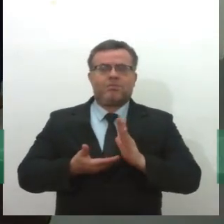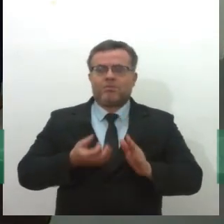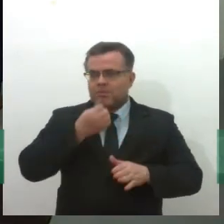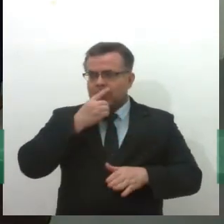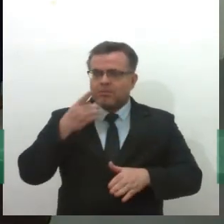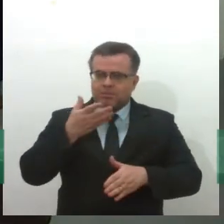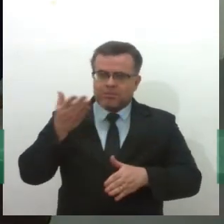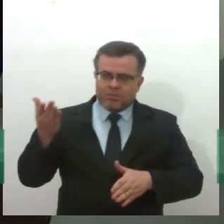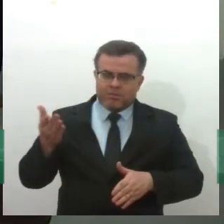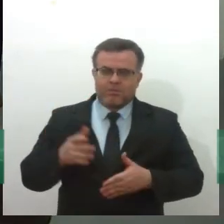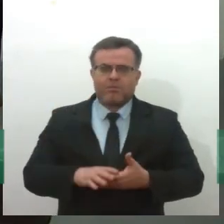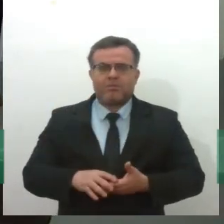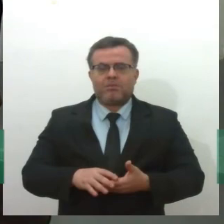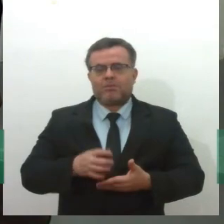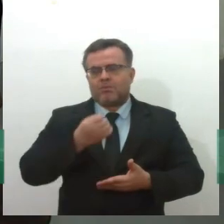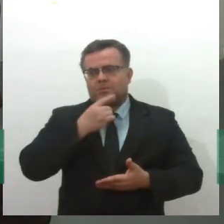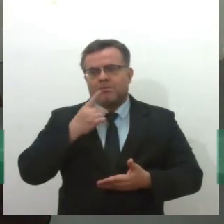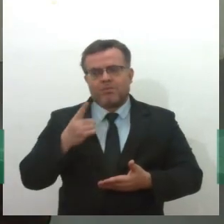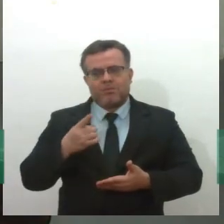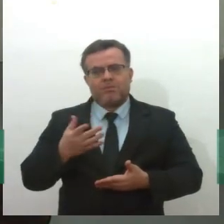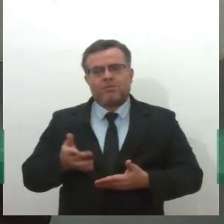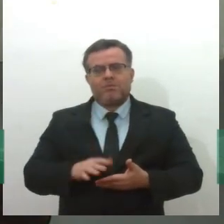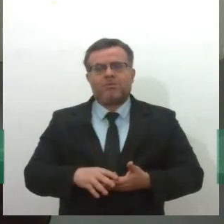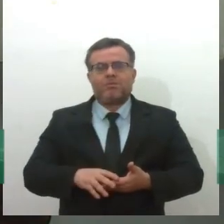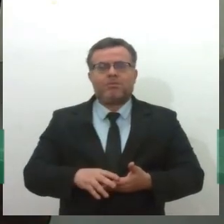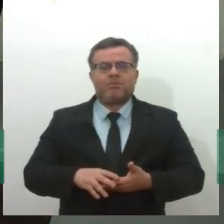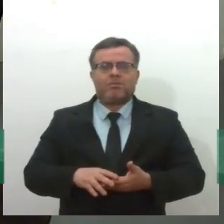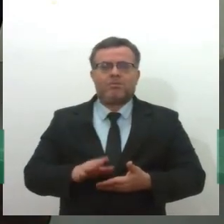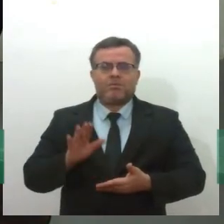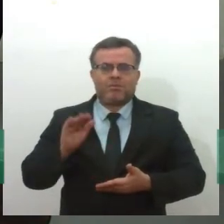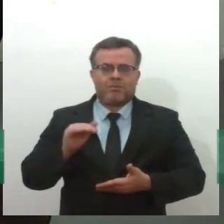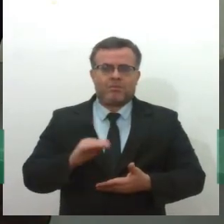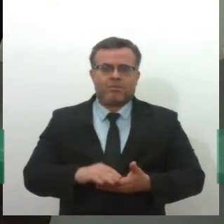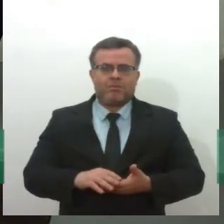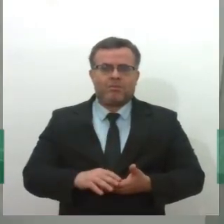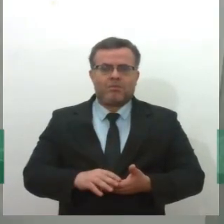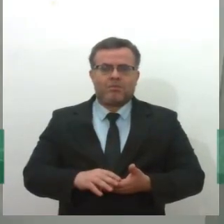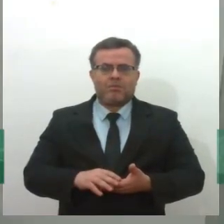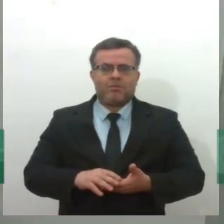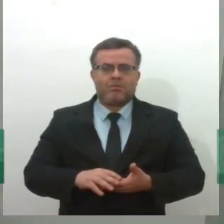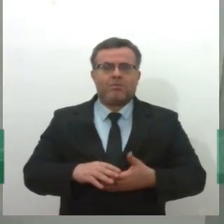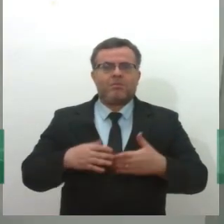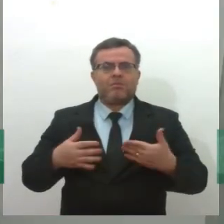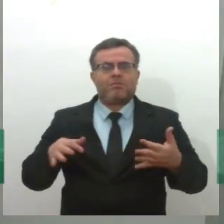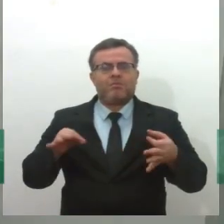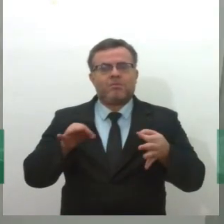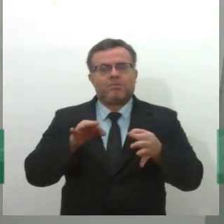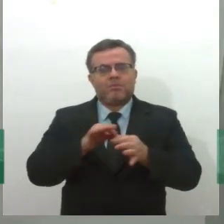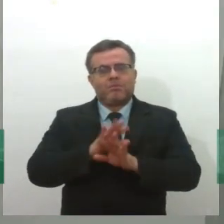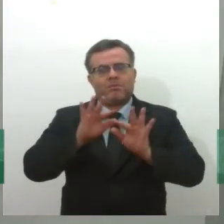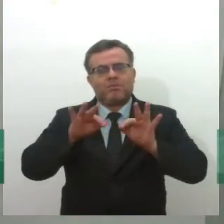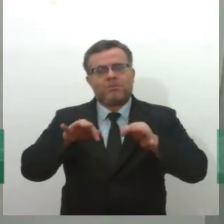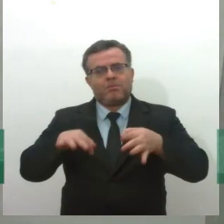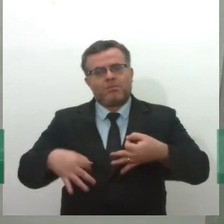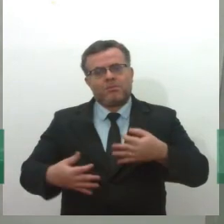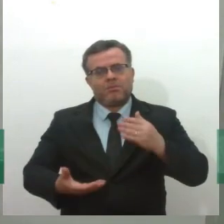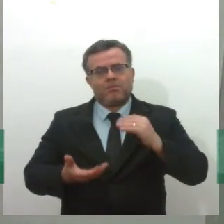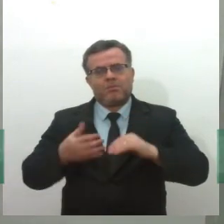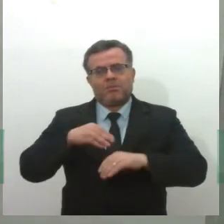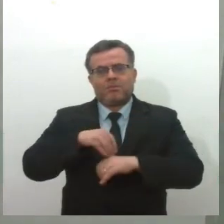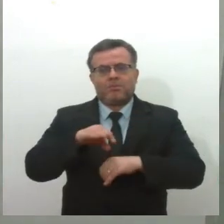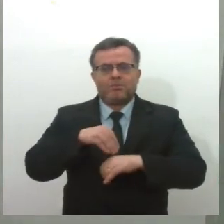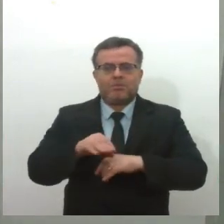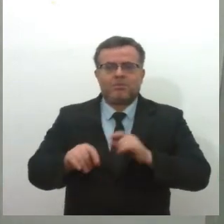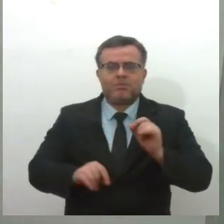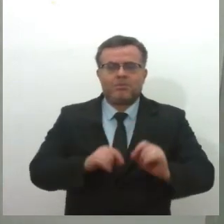uma de vocês. Bom dia, gente. Bom dia, até mais. É isso, chegamos ao fim de mais um Congresso em